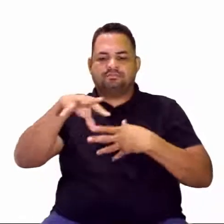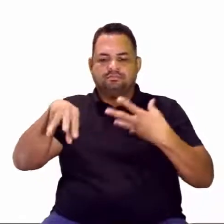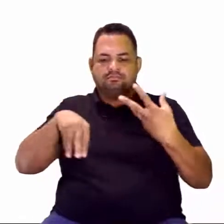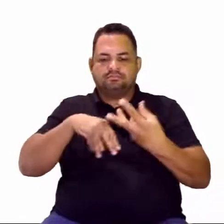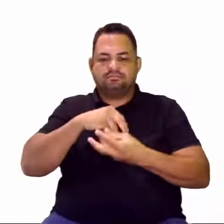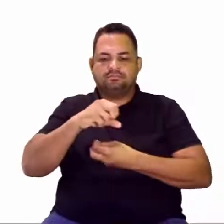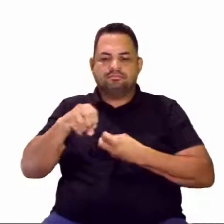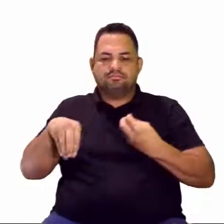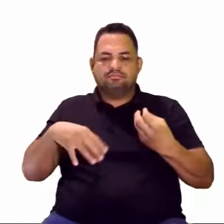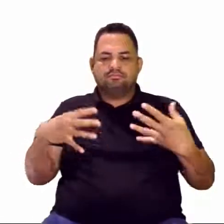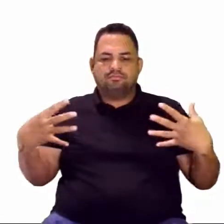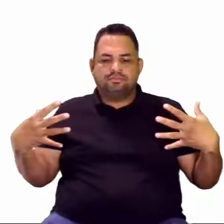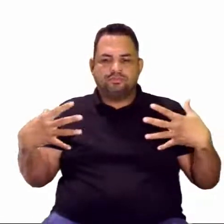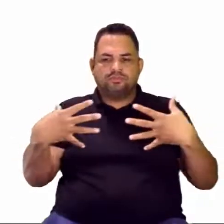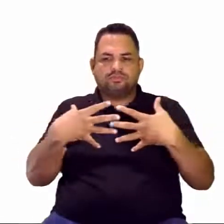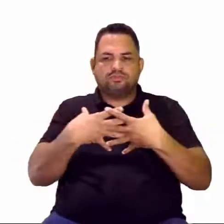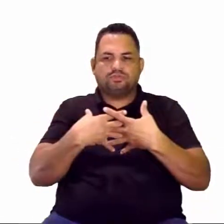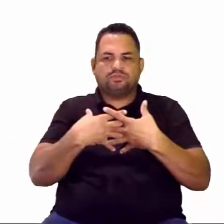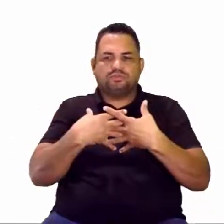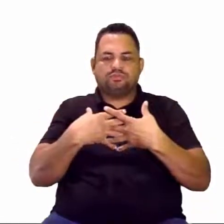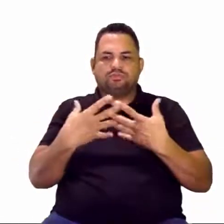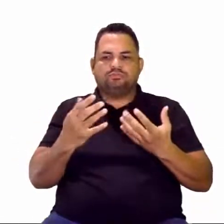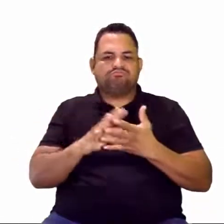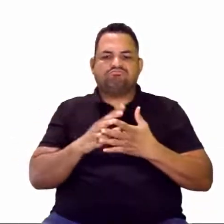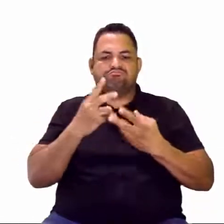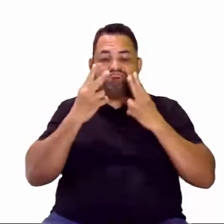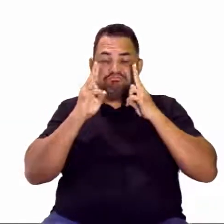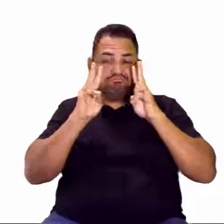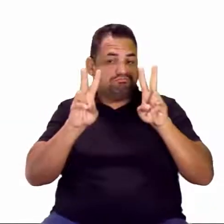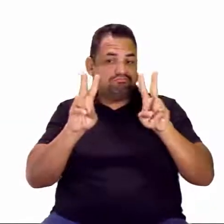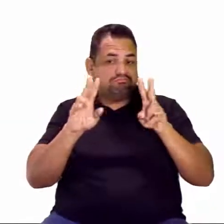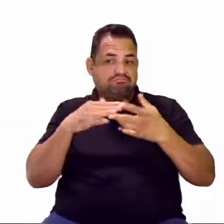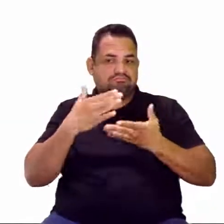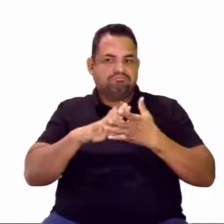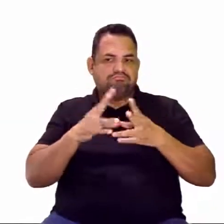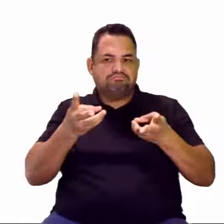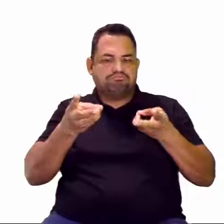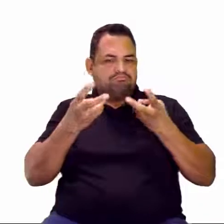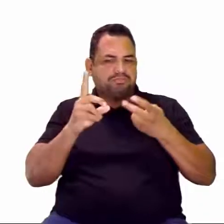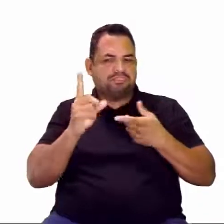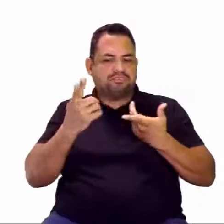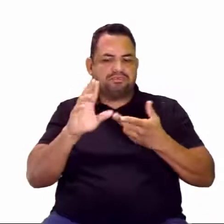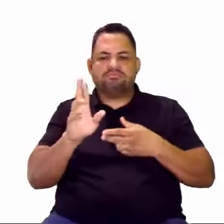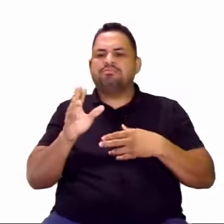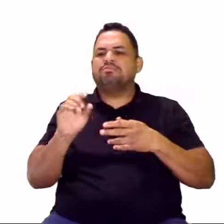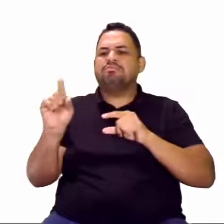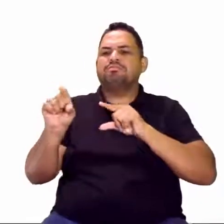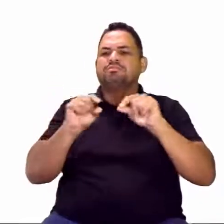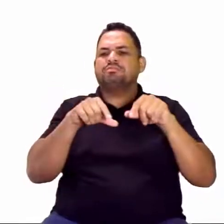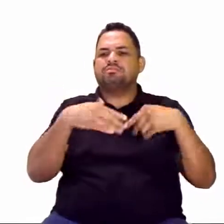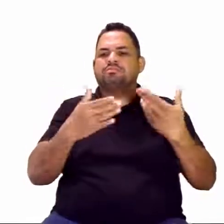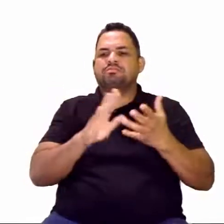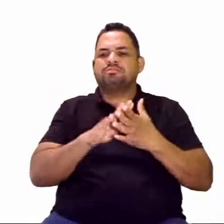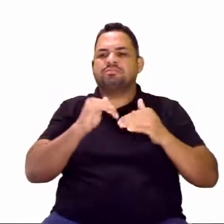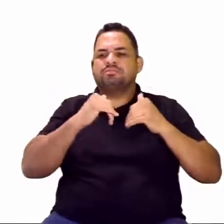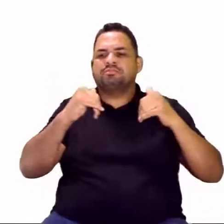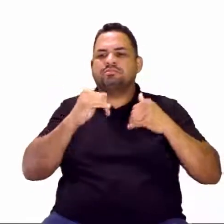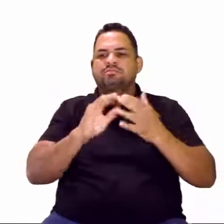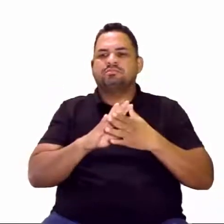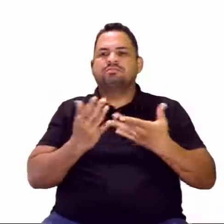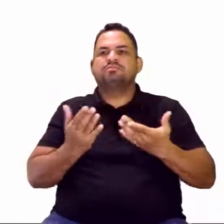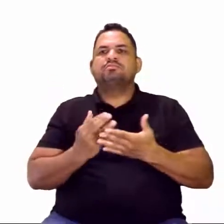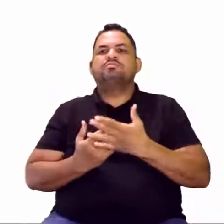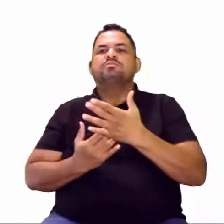difundidos um no outro. Você não observa quem é quem. No entanto, se você olha a fumaça, você